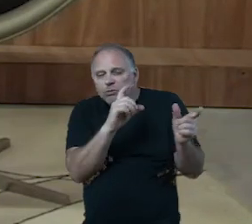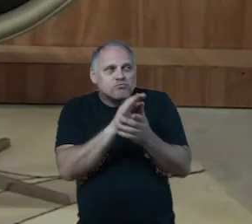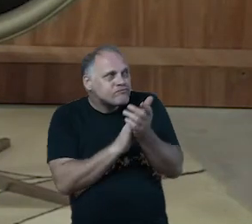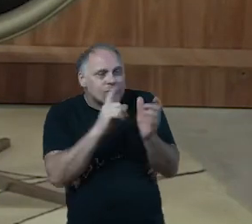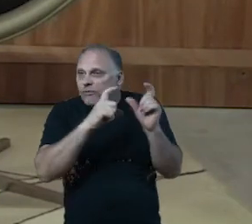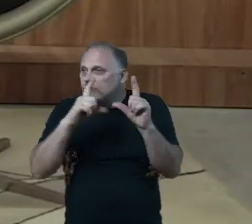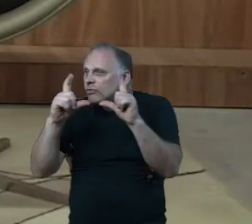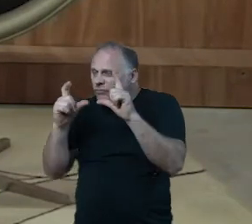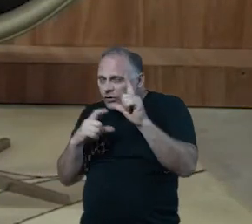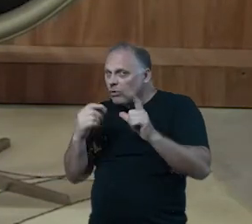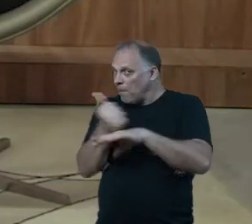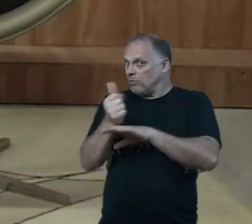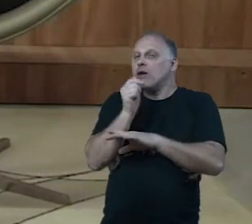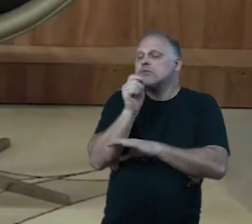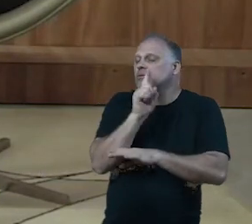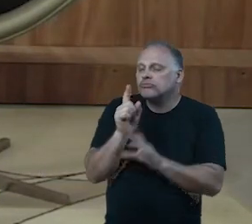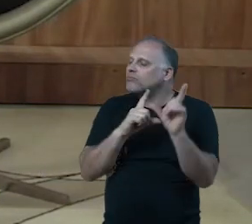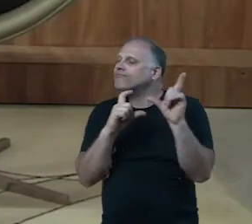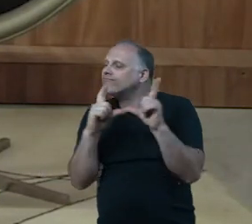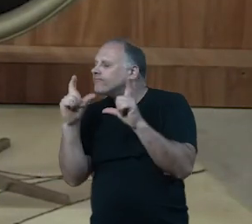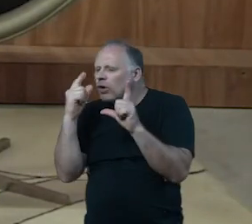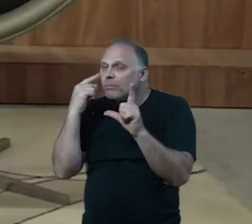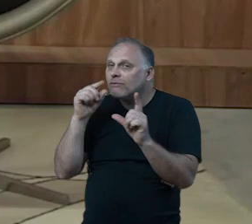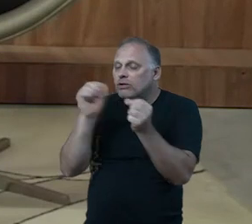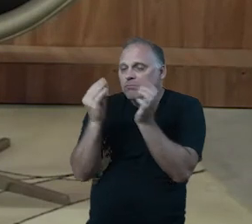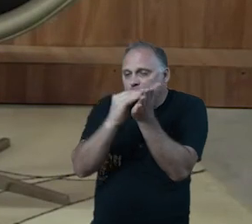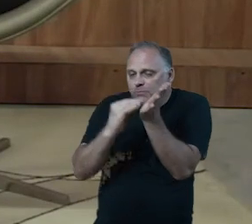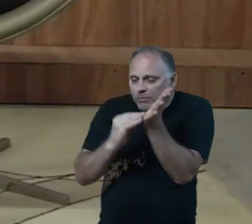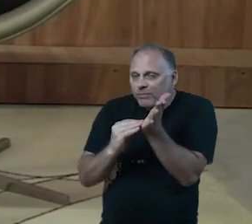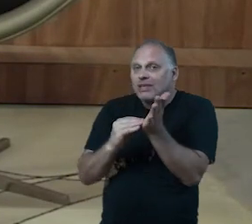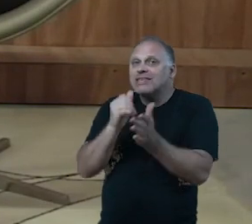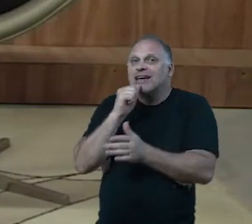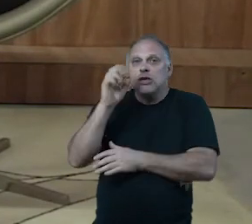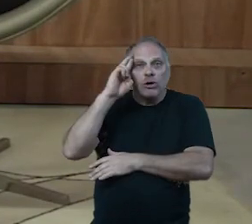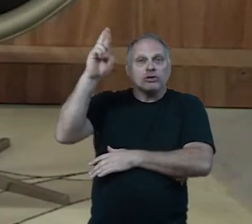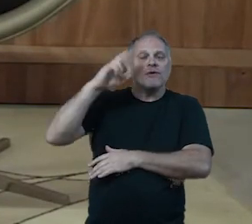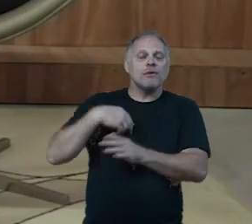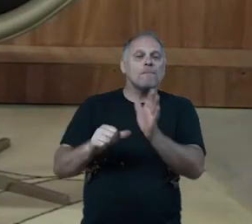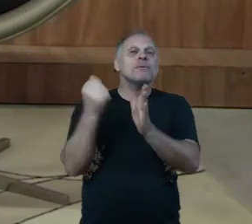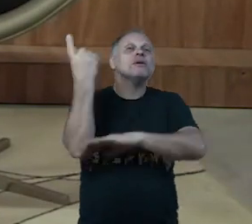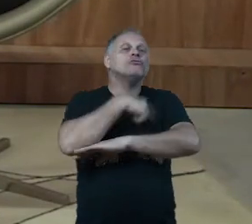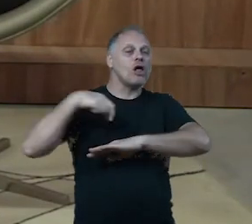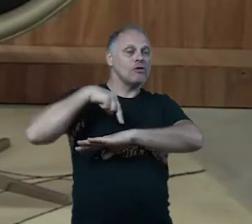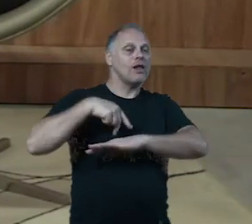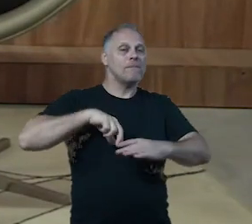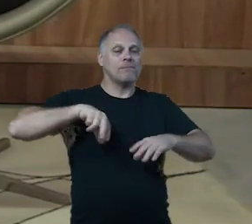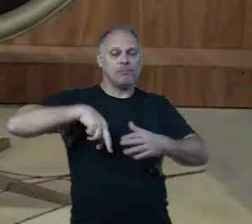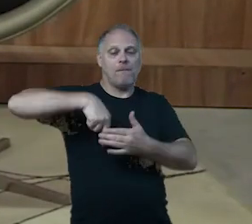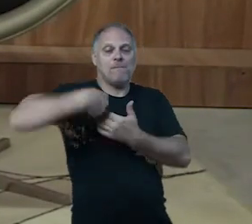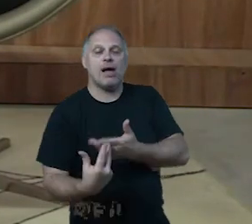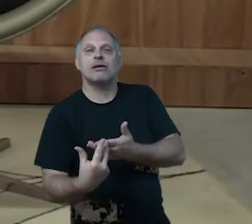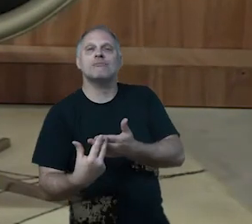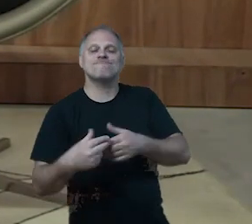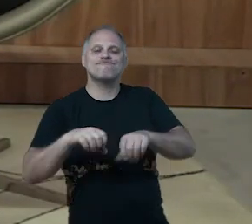making of para a gente ter para catalogar. E meu ex-chefe, ele quebrou a perna no primeiro dia. Ele